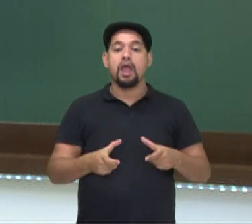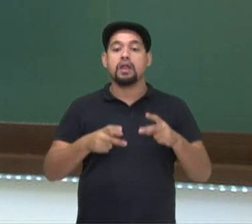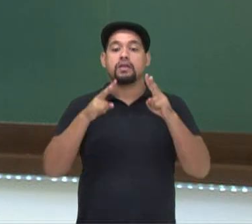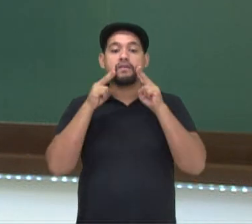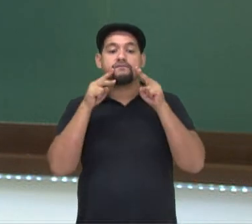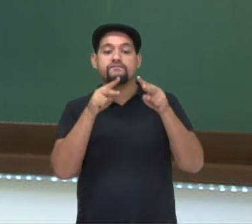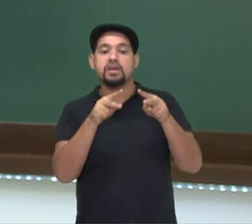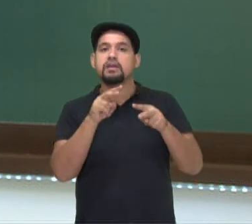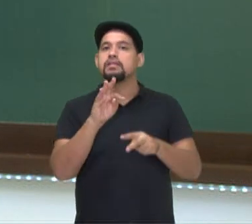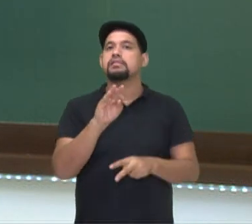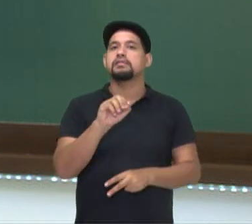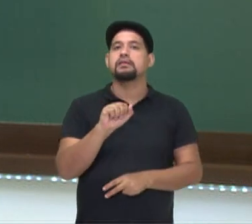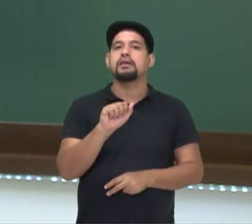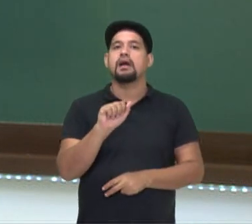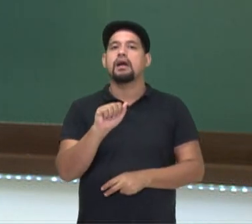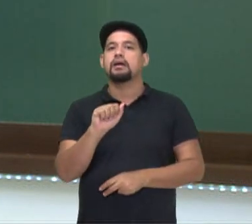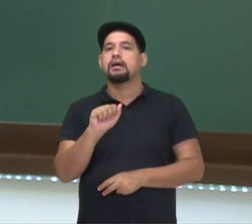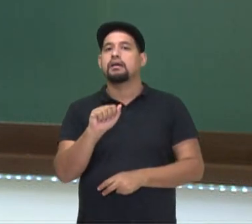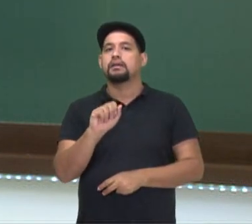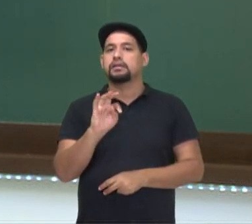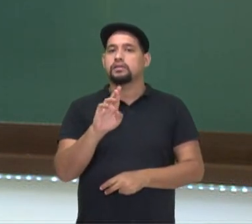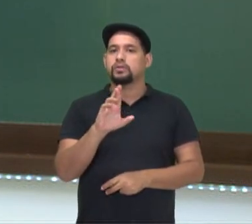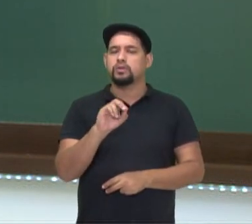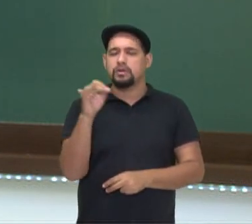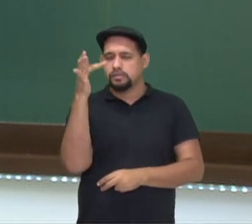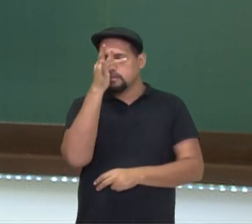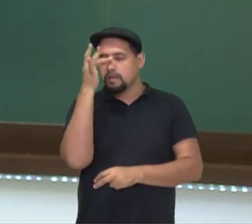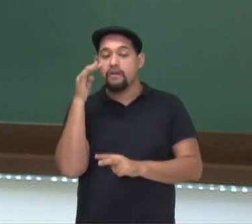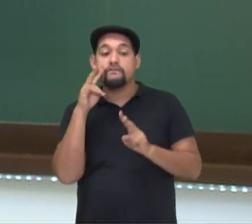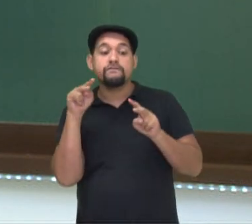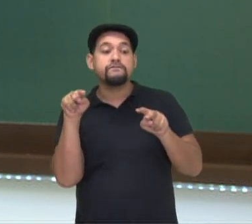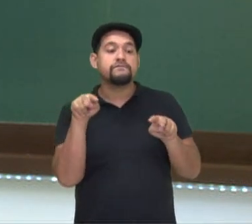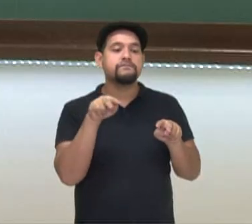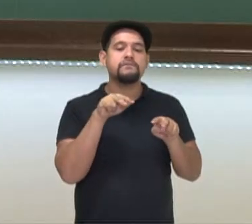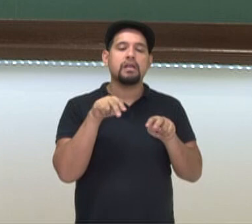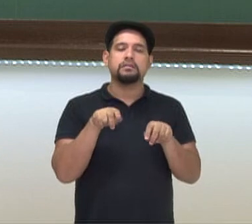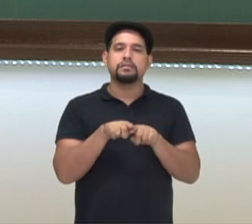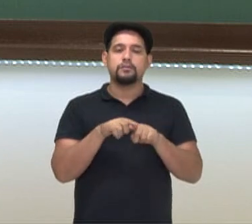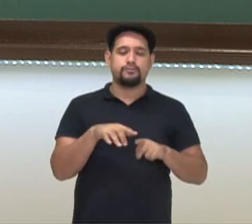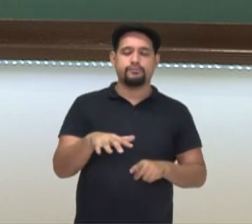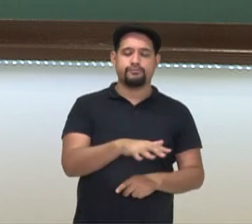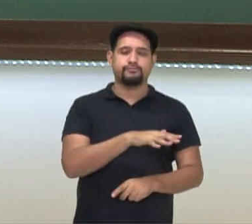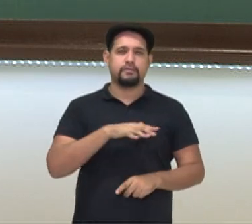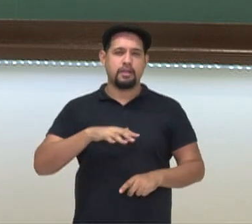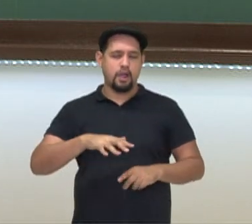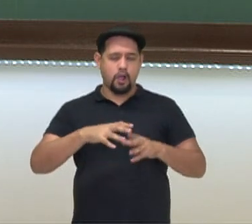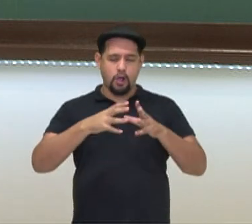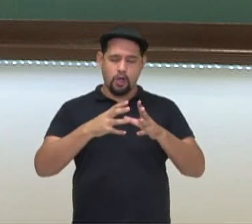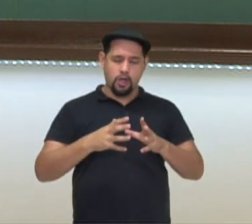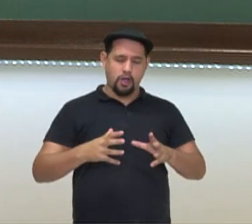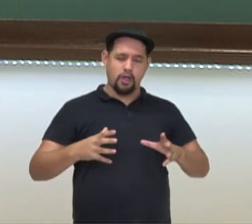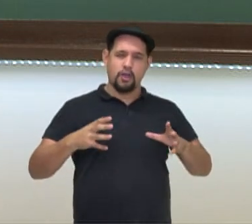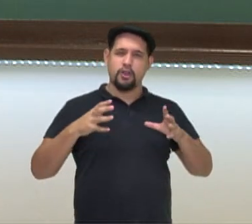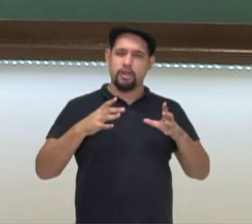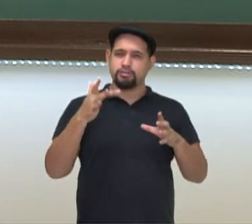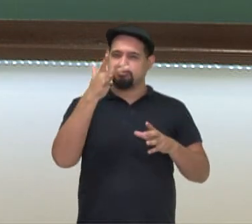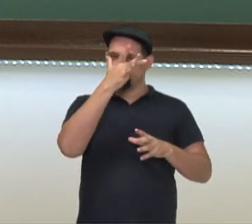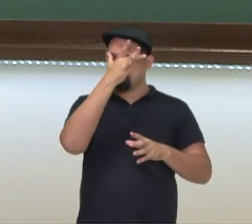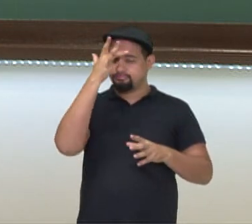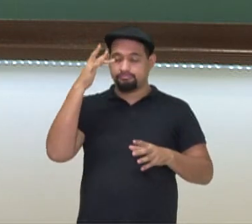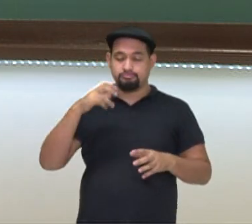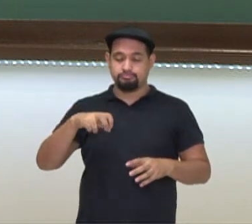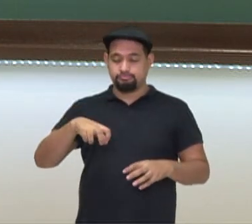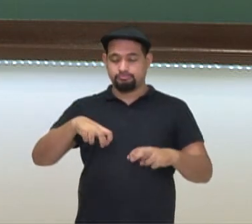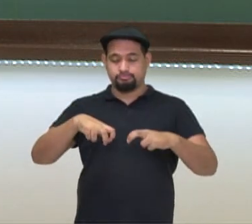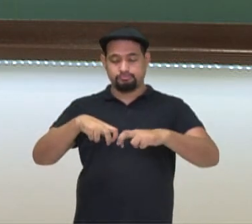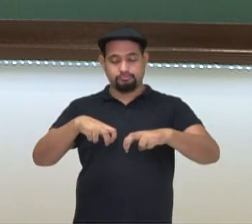isso, teatro, As pessoas sentavam aqui para observar o espetáculo. E esse espaço grandioso, com a plateia ao redor, a gente